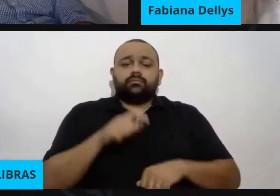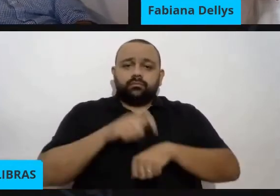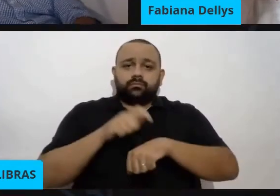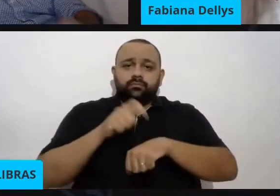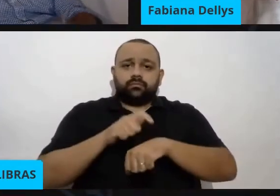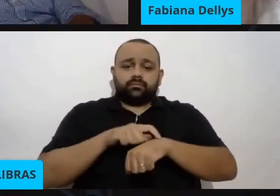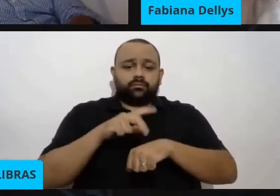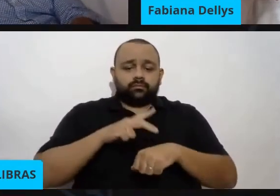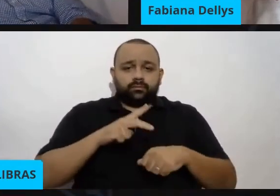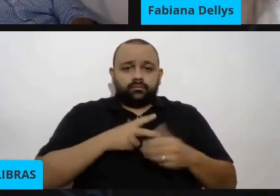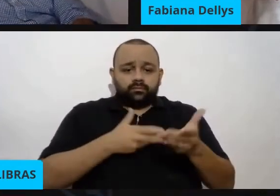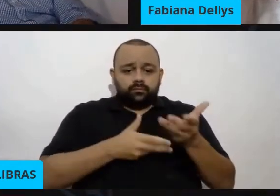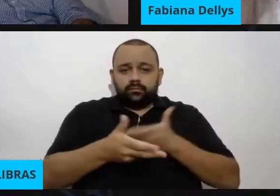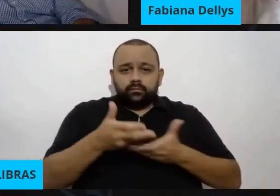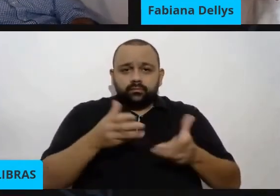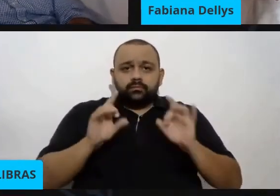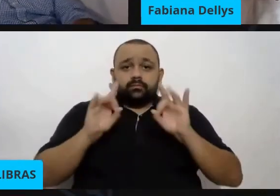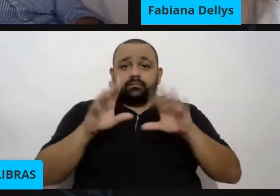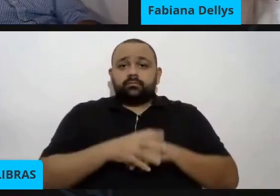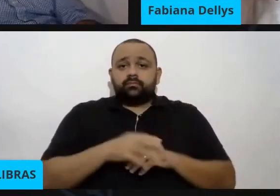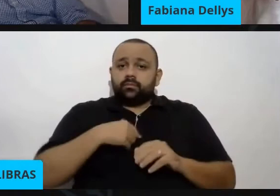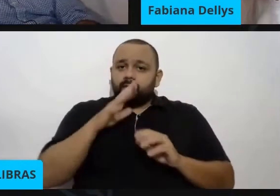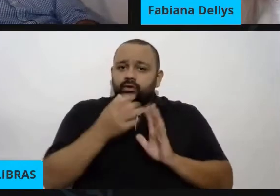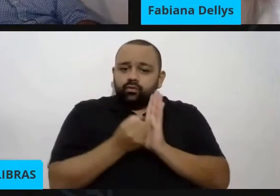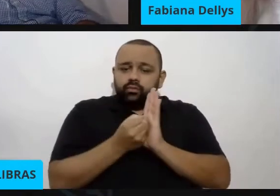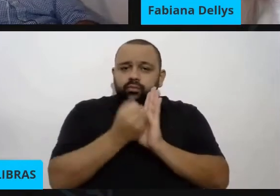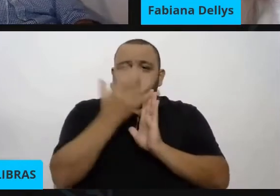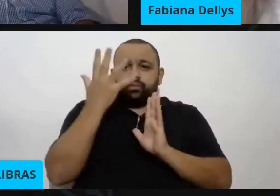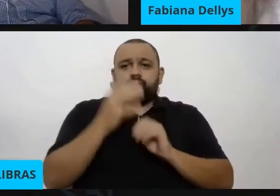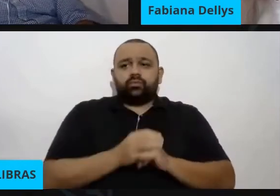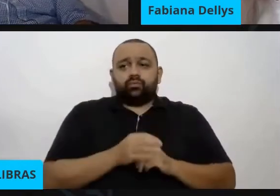só. Eu já contei essa história um monte de vezes, juro que é a última.